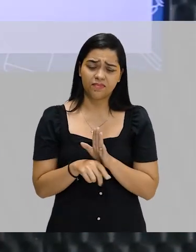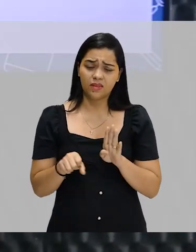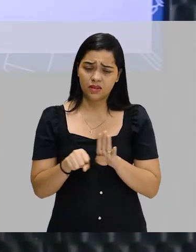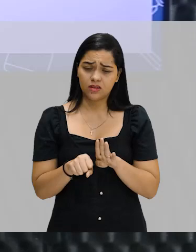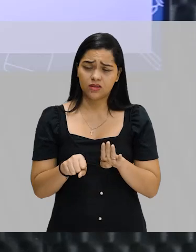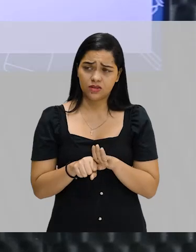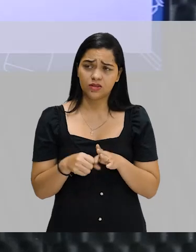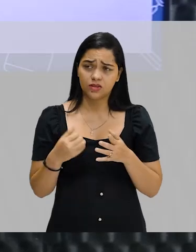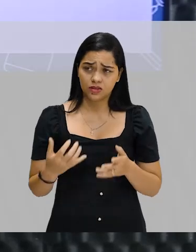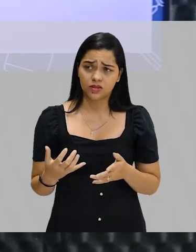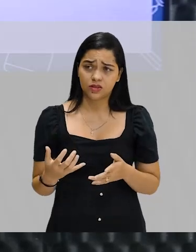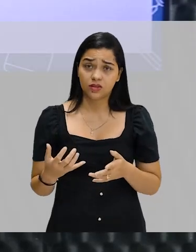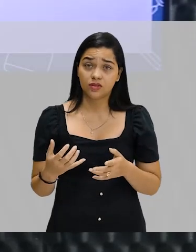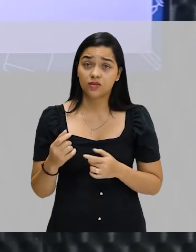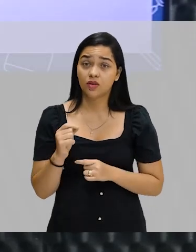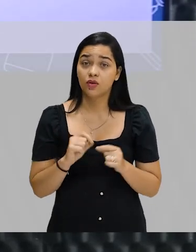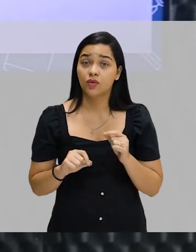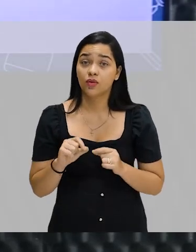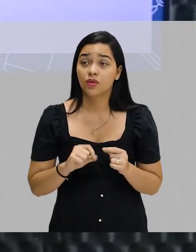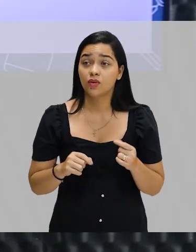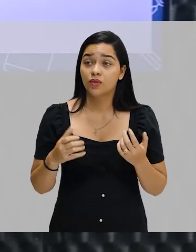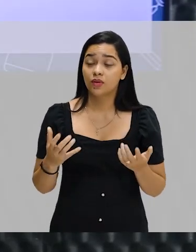é.